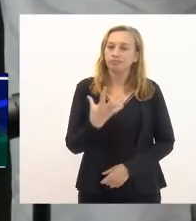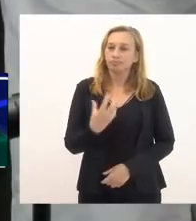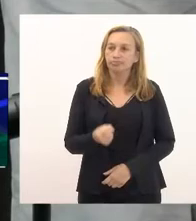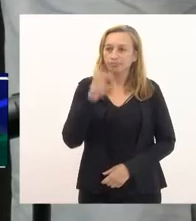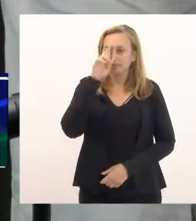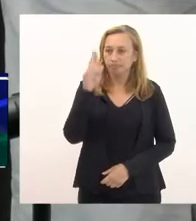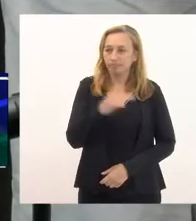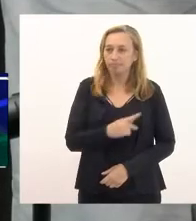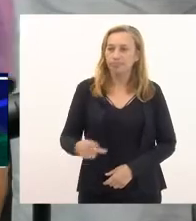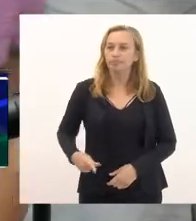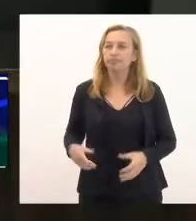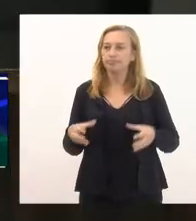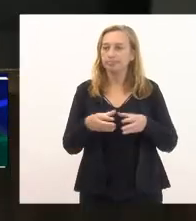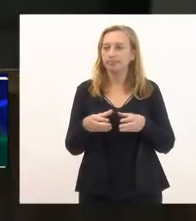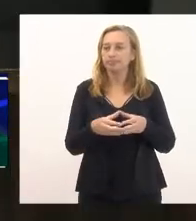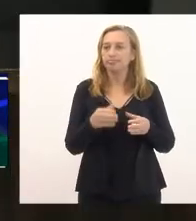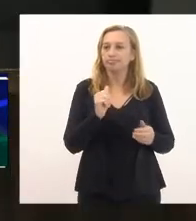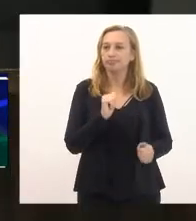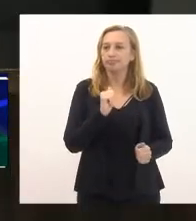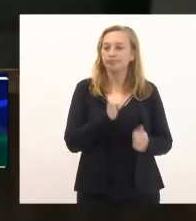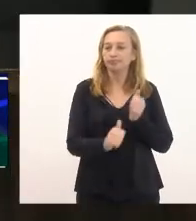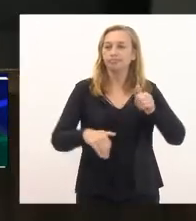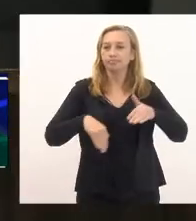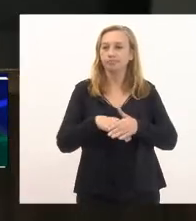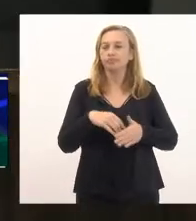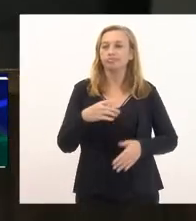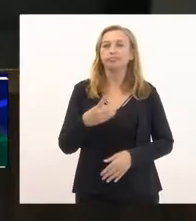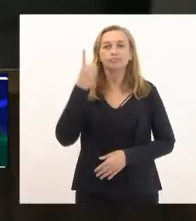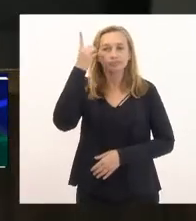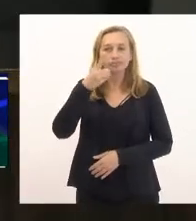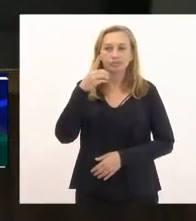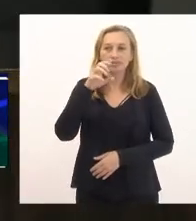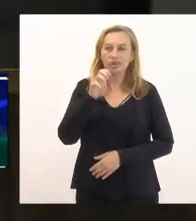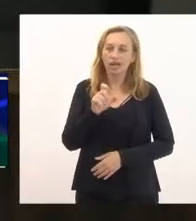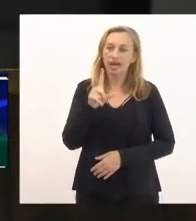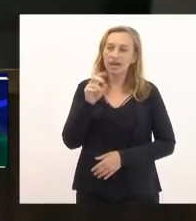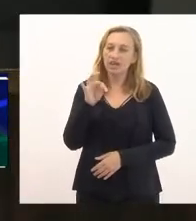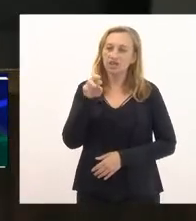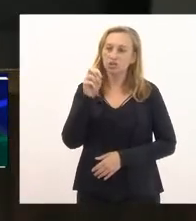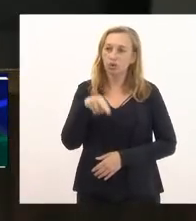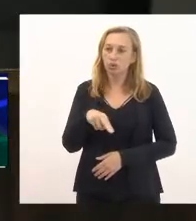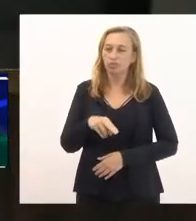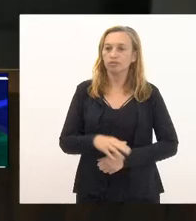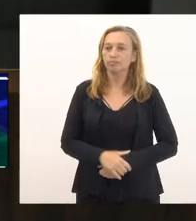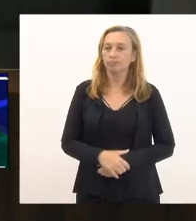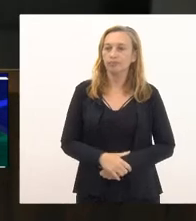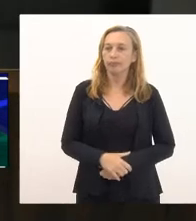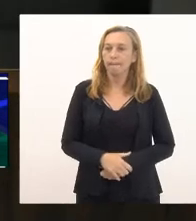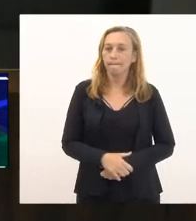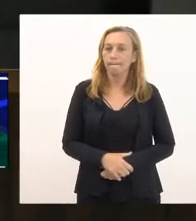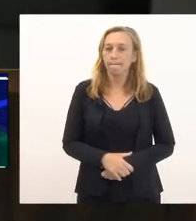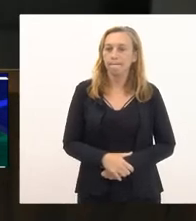Favorável, presidente. Pela comissão de esporte, deputado Wellington José. Deputado Wellington José.